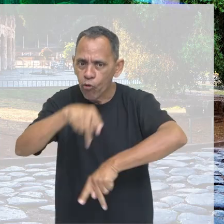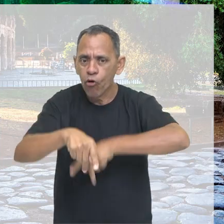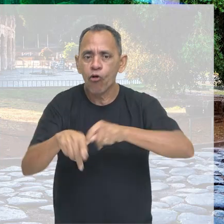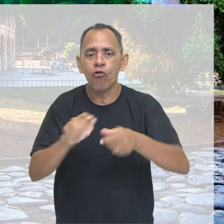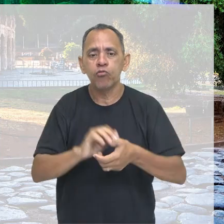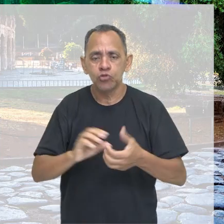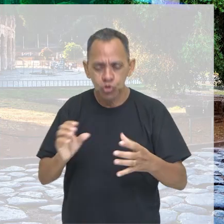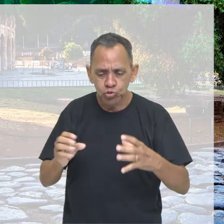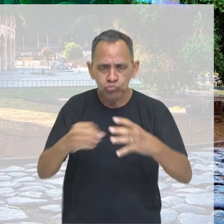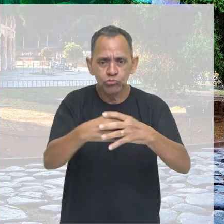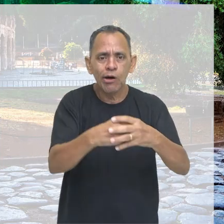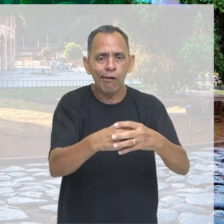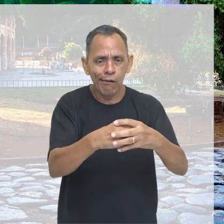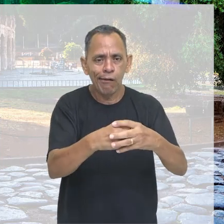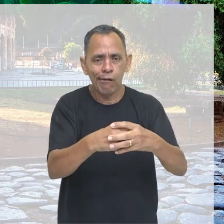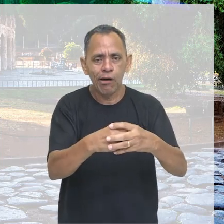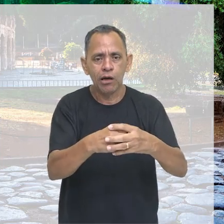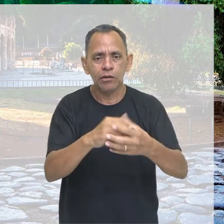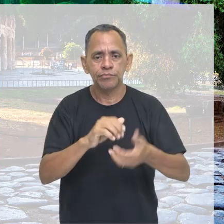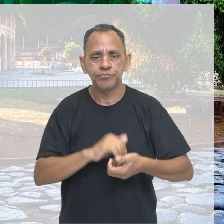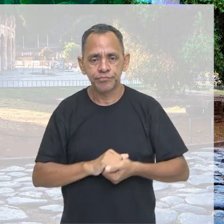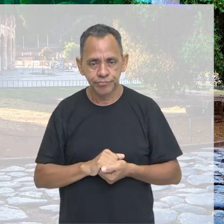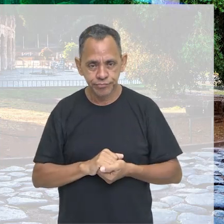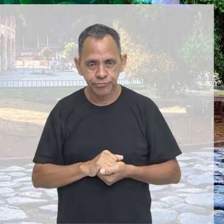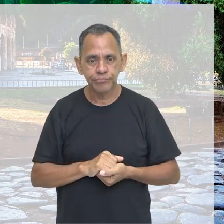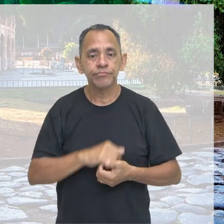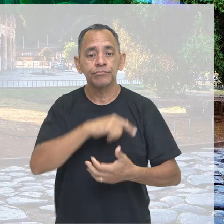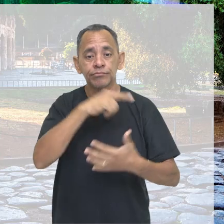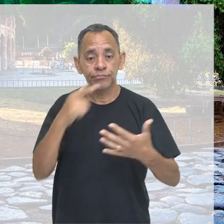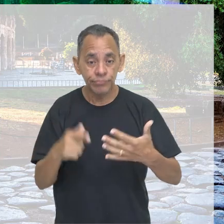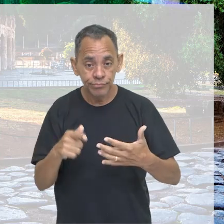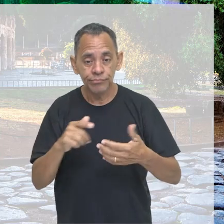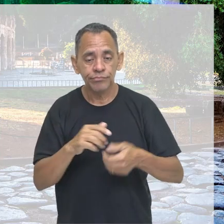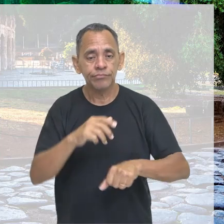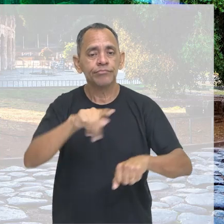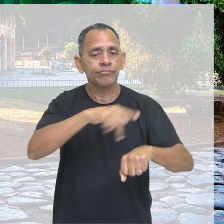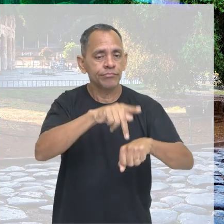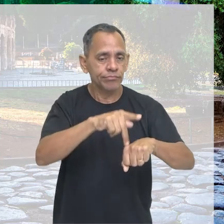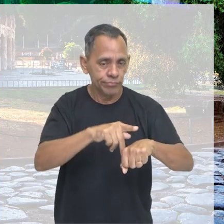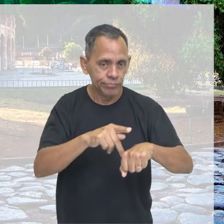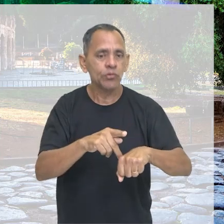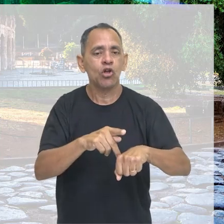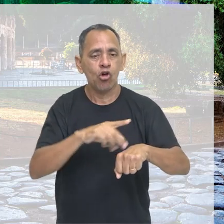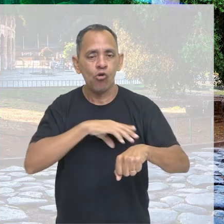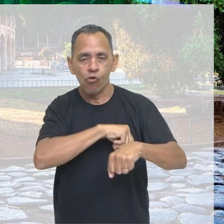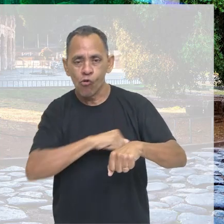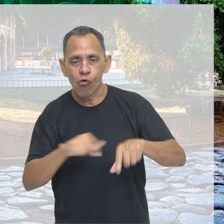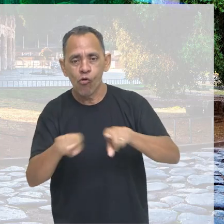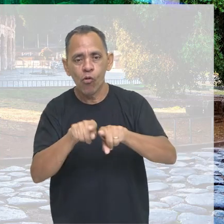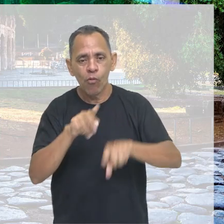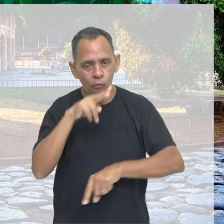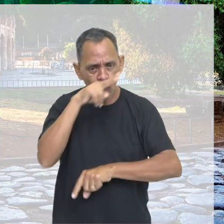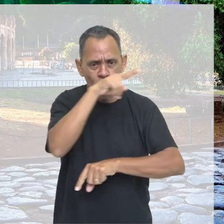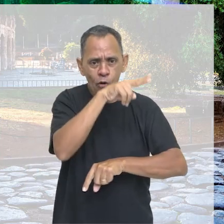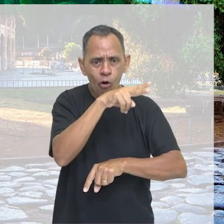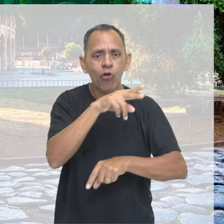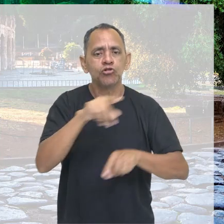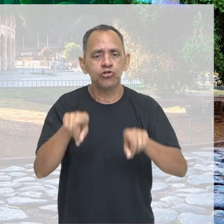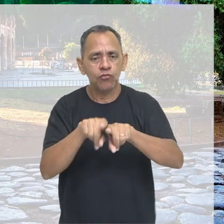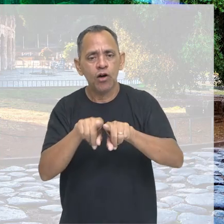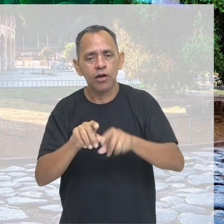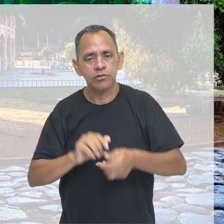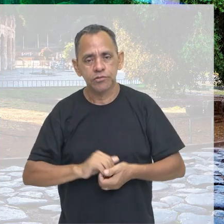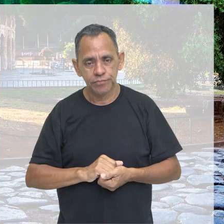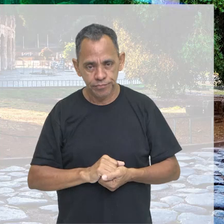uma nação, que está aliado ali também com o nacionalismo exacerbado, certo? Vamos observar como é que se